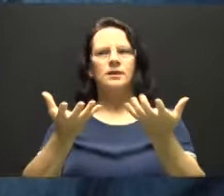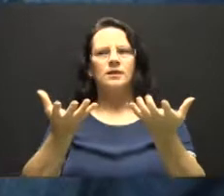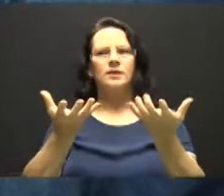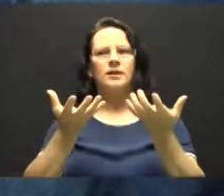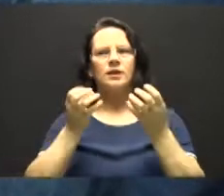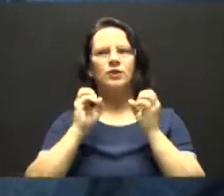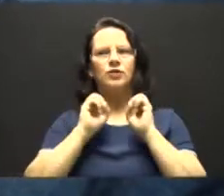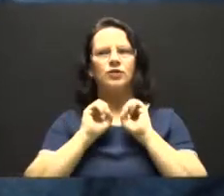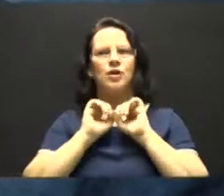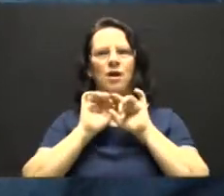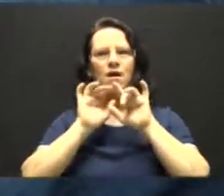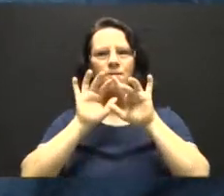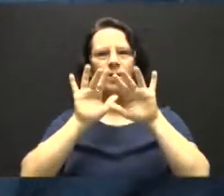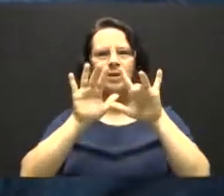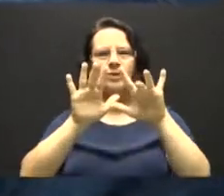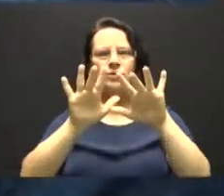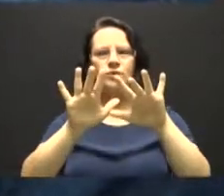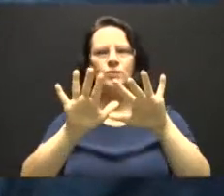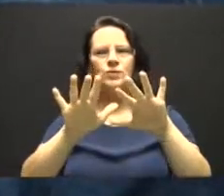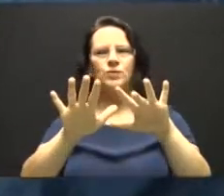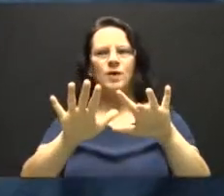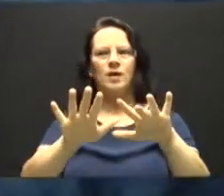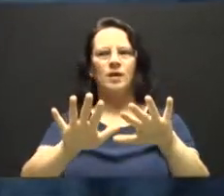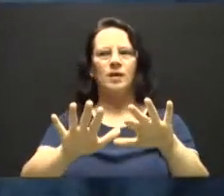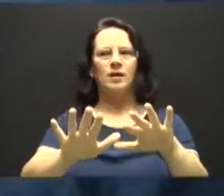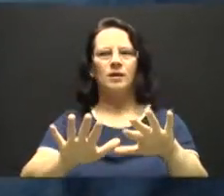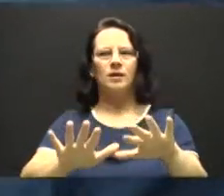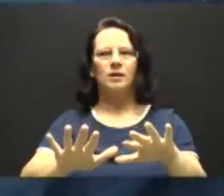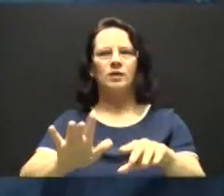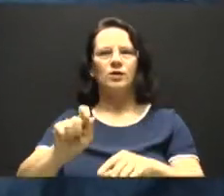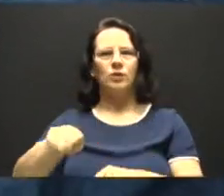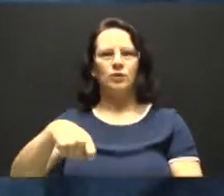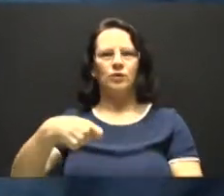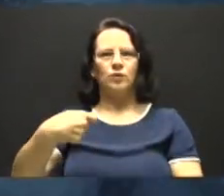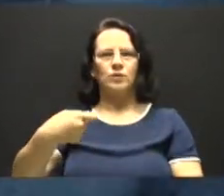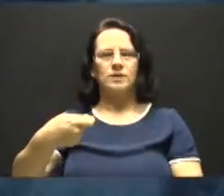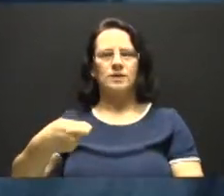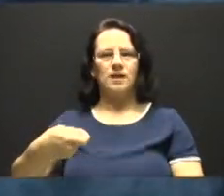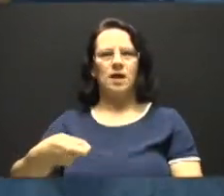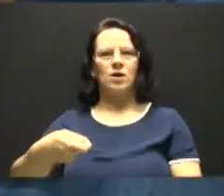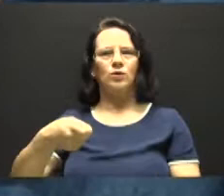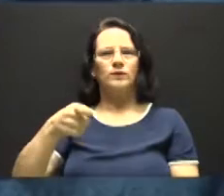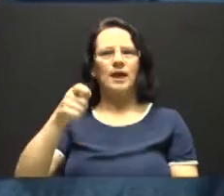há sempre tendência eu sou a